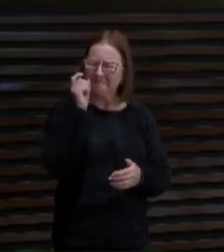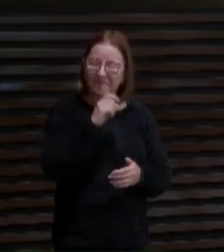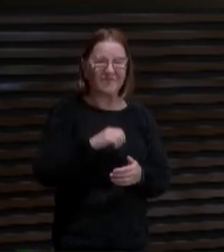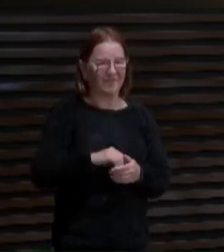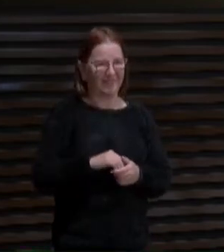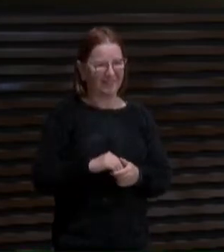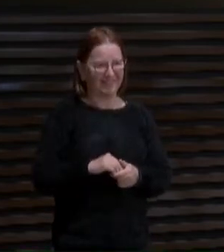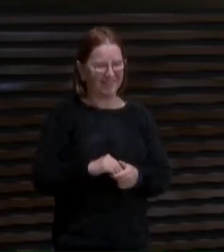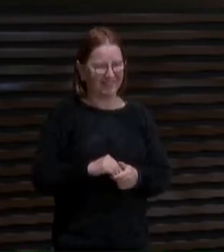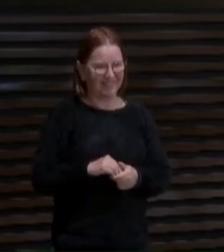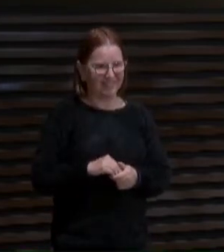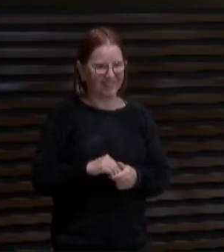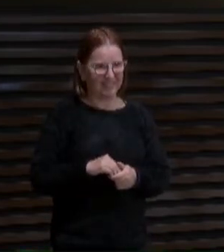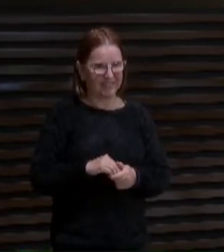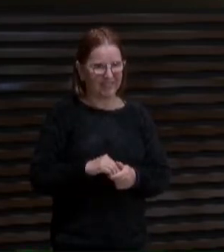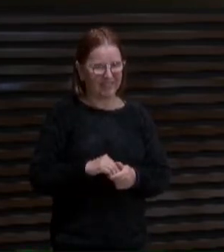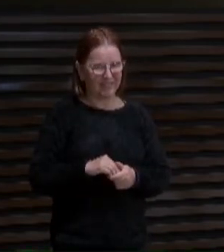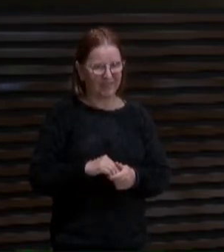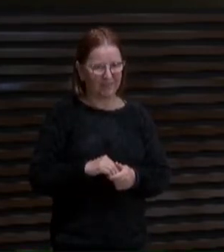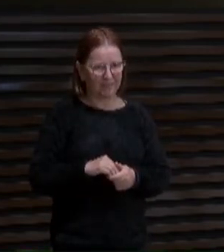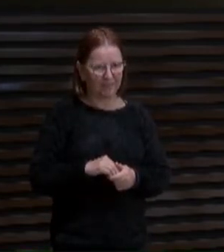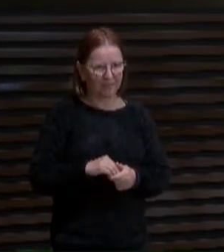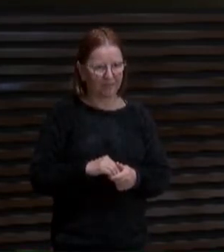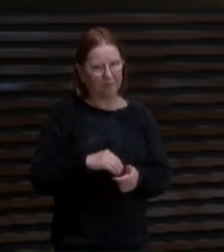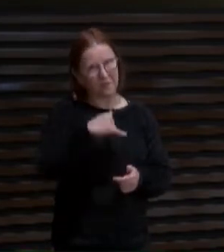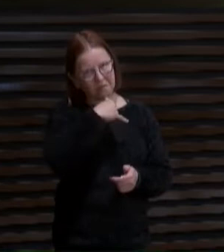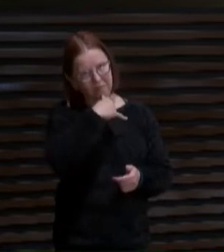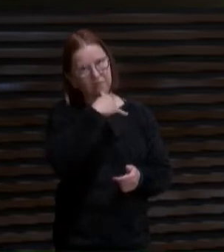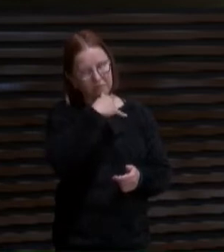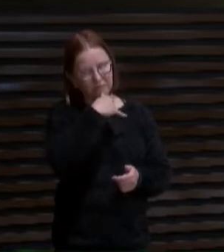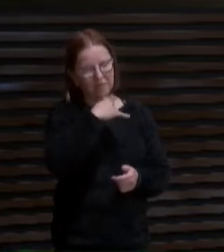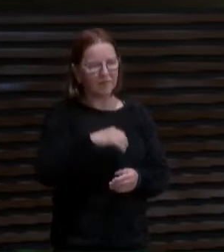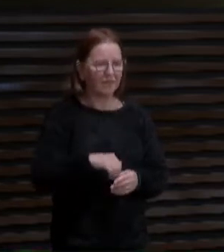então não adianta é triste